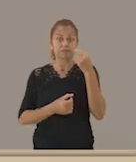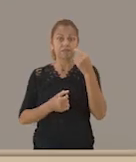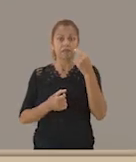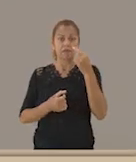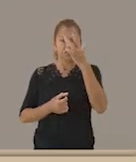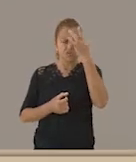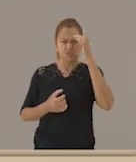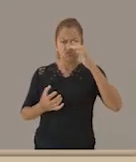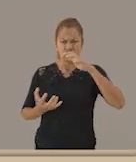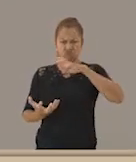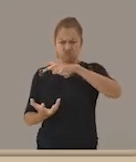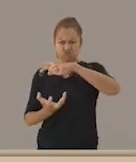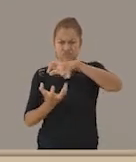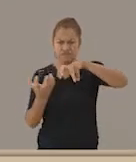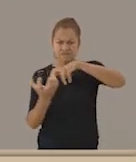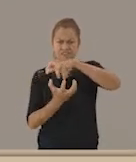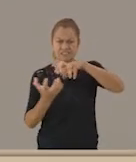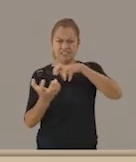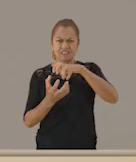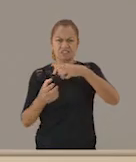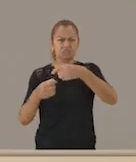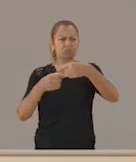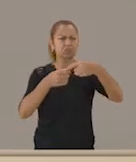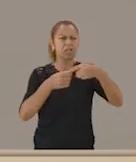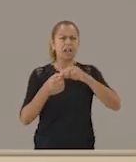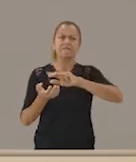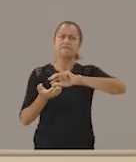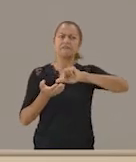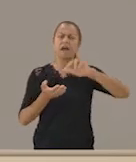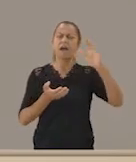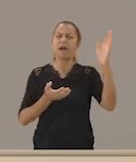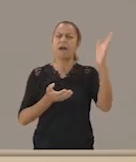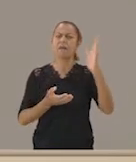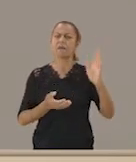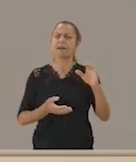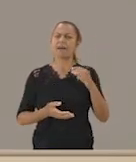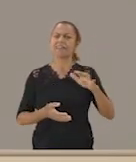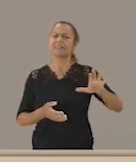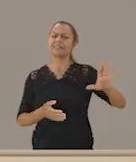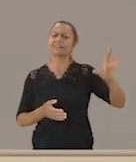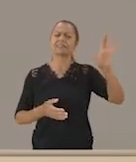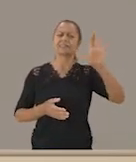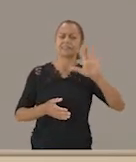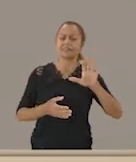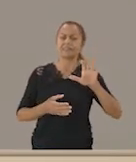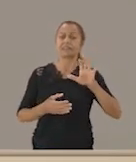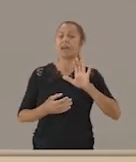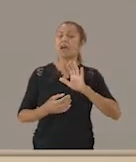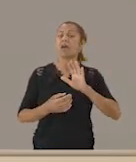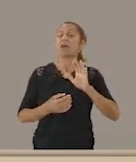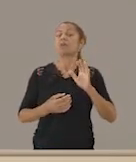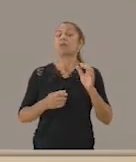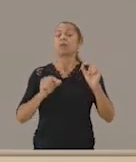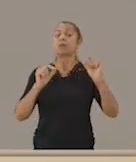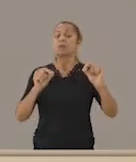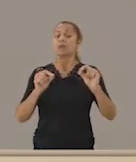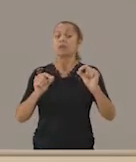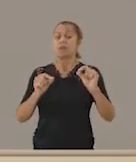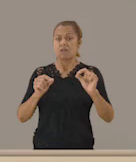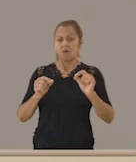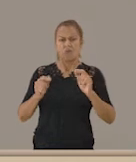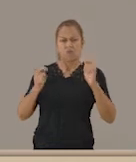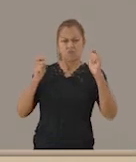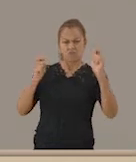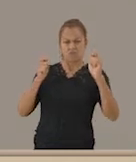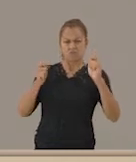manifestações em várias cidades do país, em uma jornada de protesto convocada por movimentos sociais e sindicatos